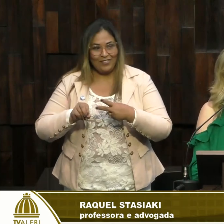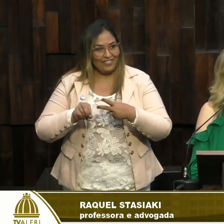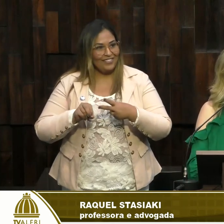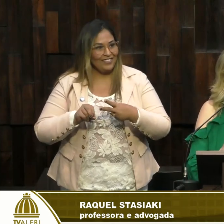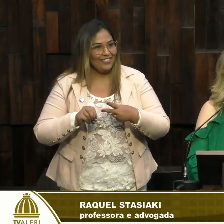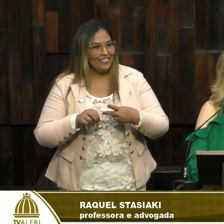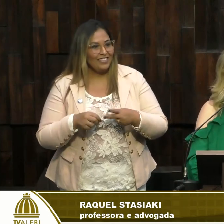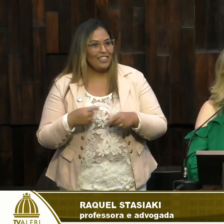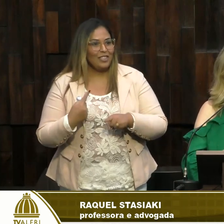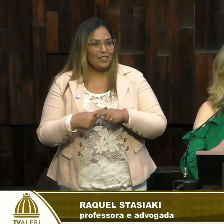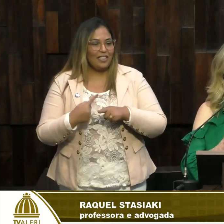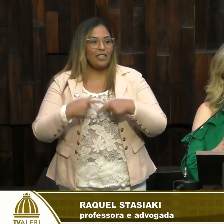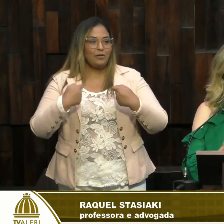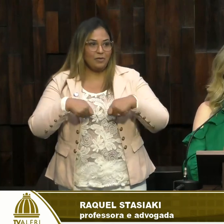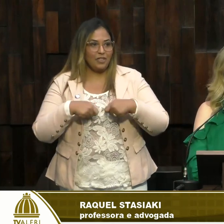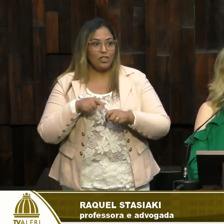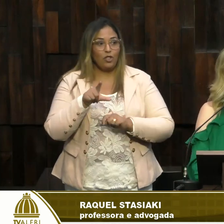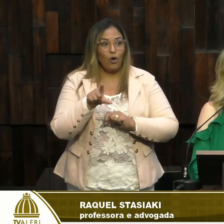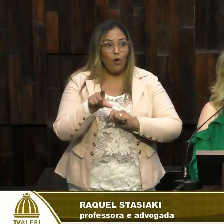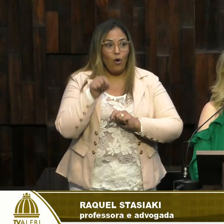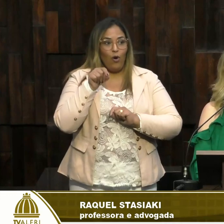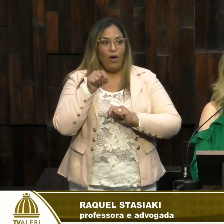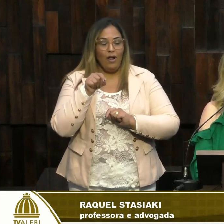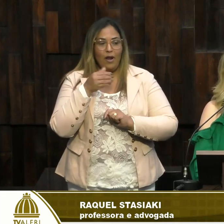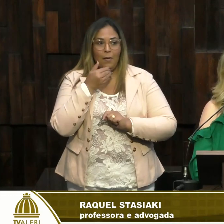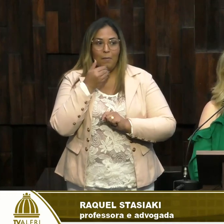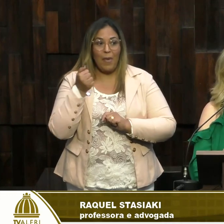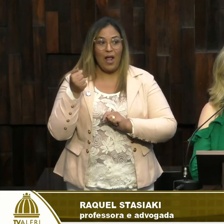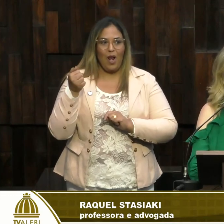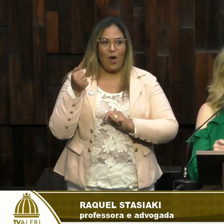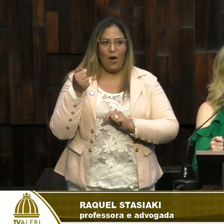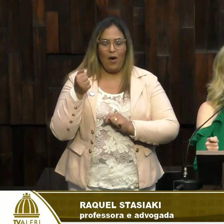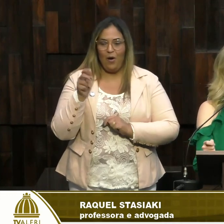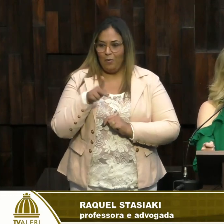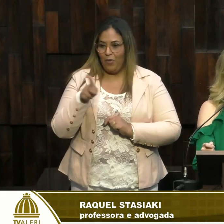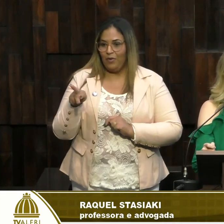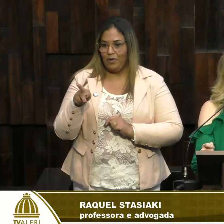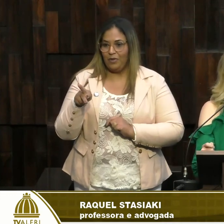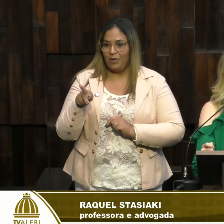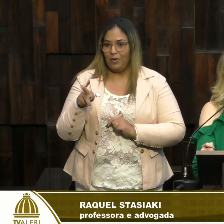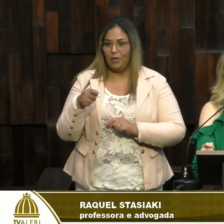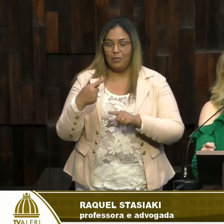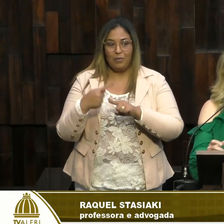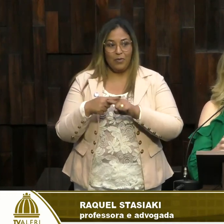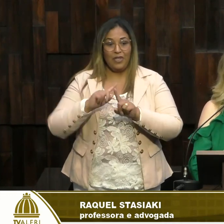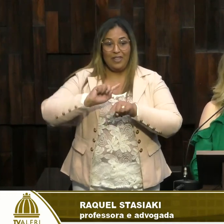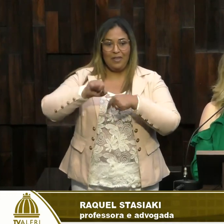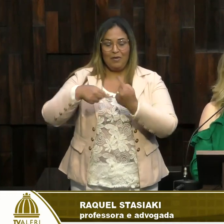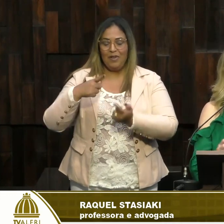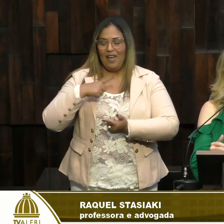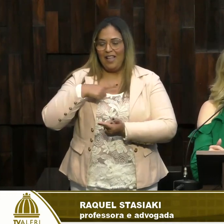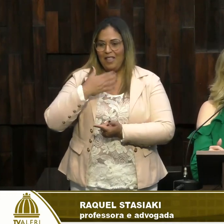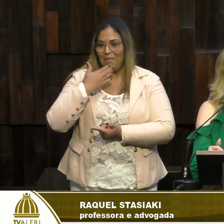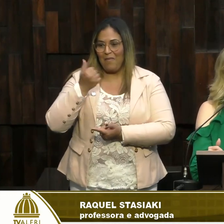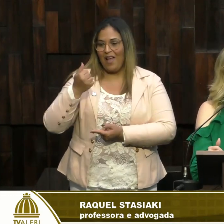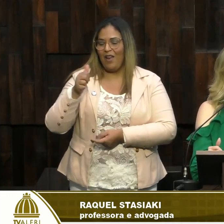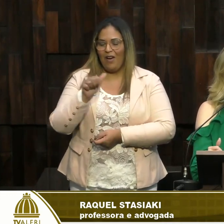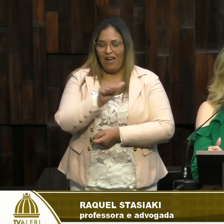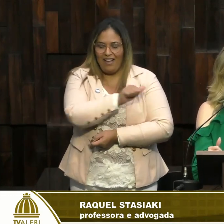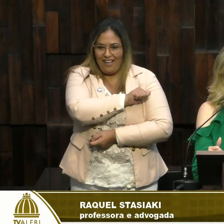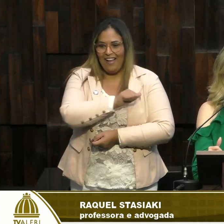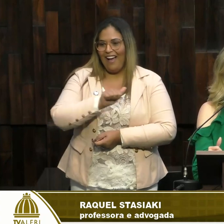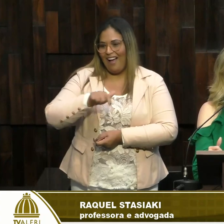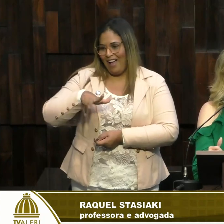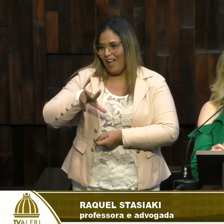Porque você precisa escolher o melhor professor para você ter o melhor aluno. A gente precisa investir